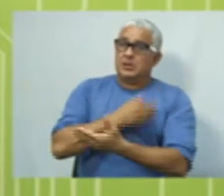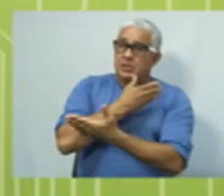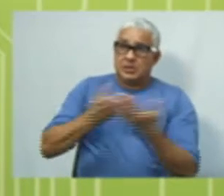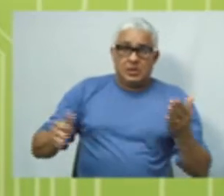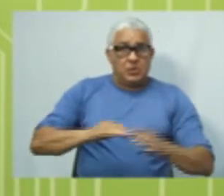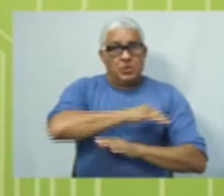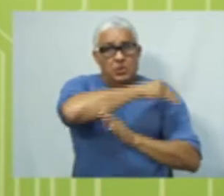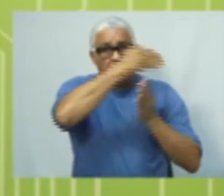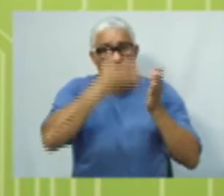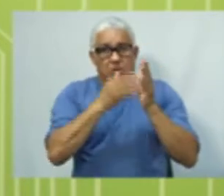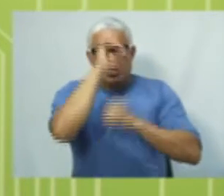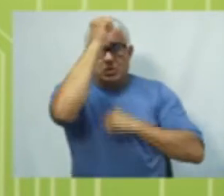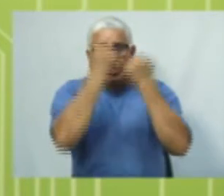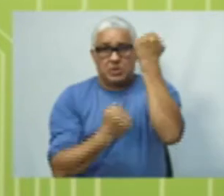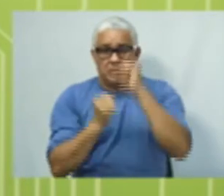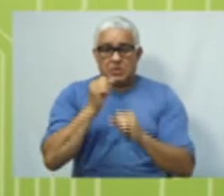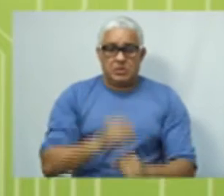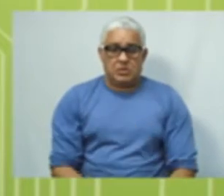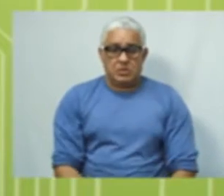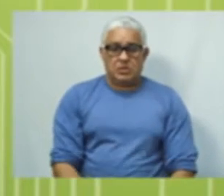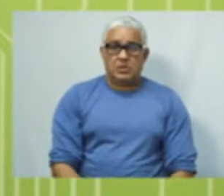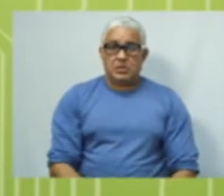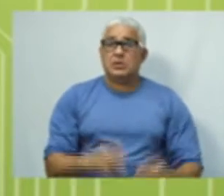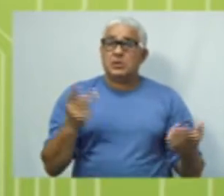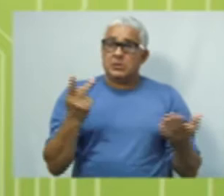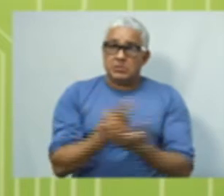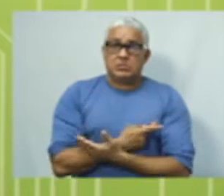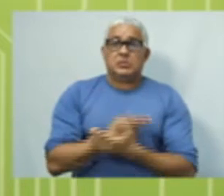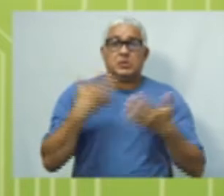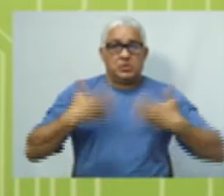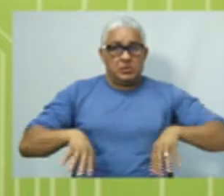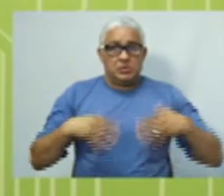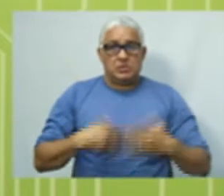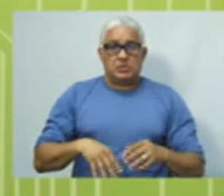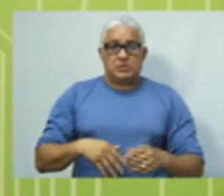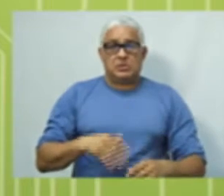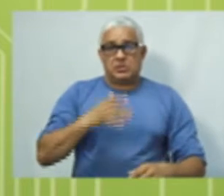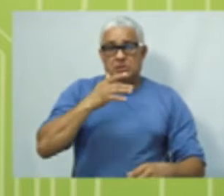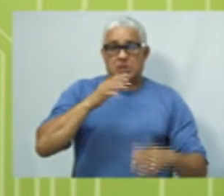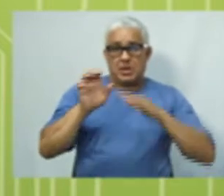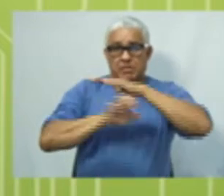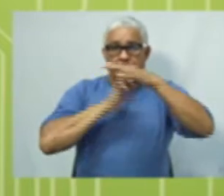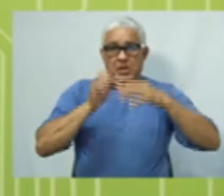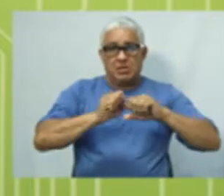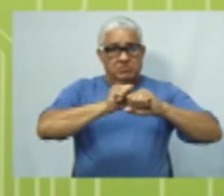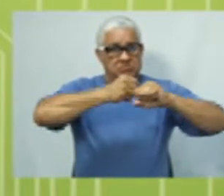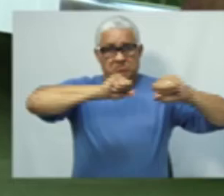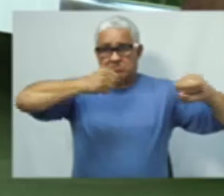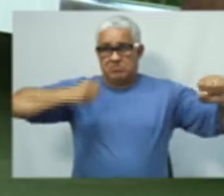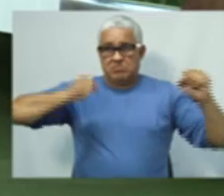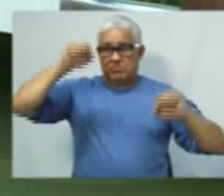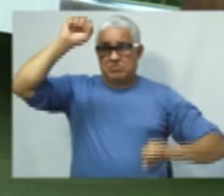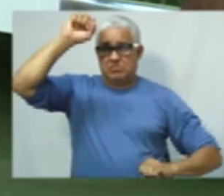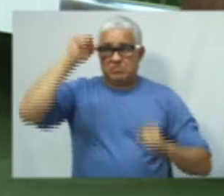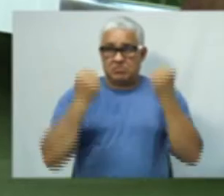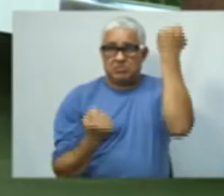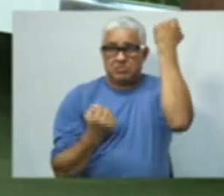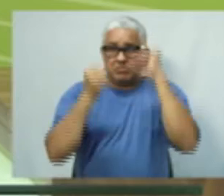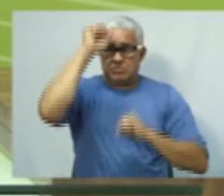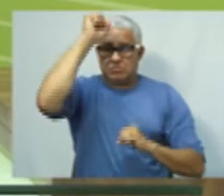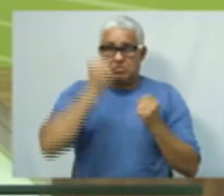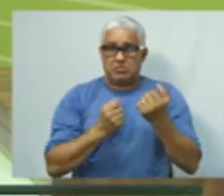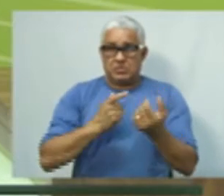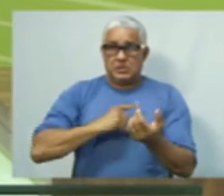uma produção. Isso acontece bastante, né, em empresas de grande porte, né, professor, em fábricas. Isso mesmo, professor. E tem até